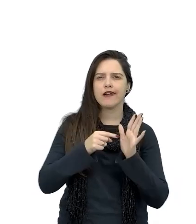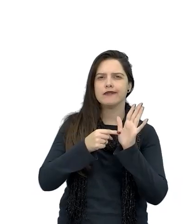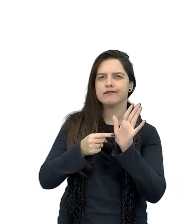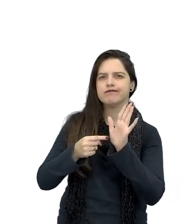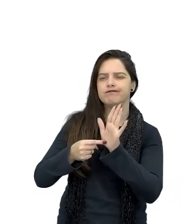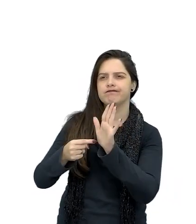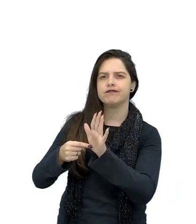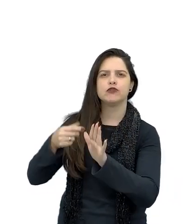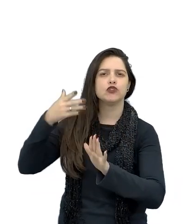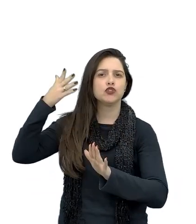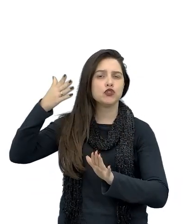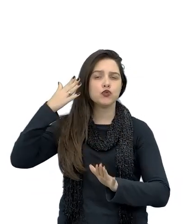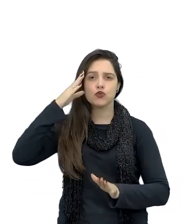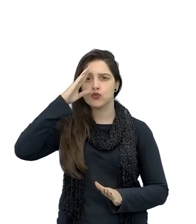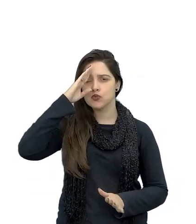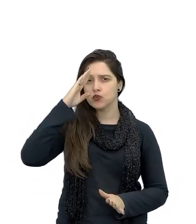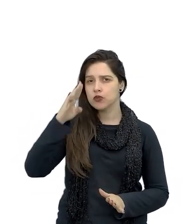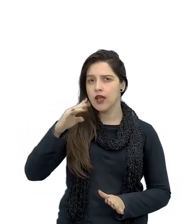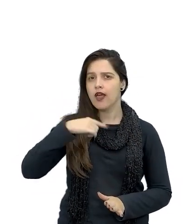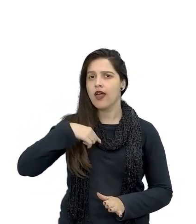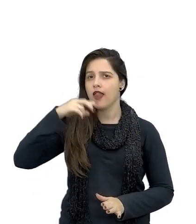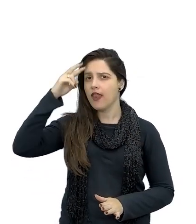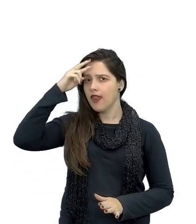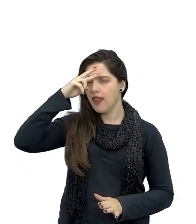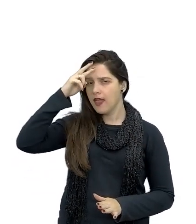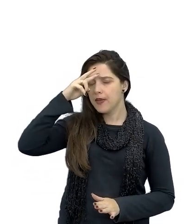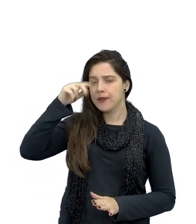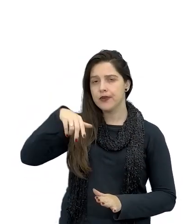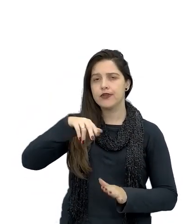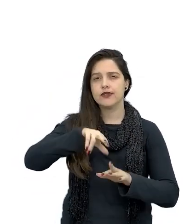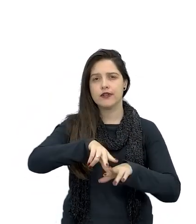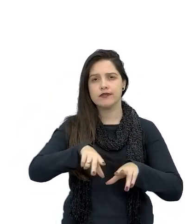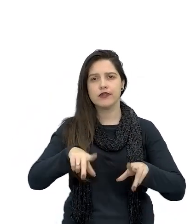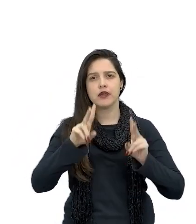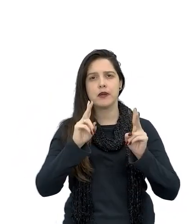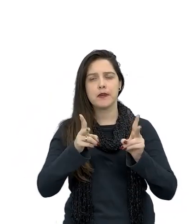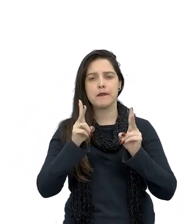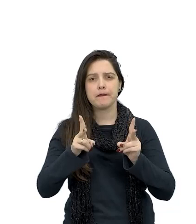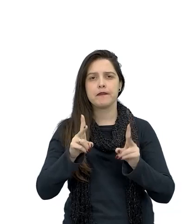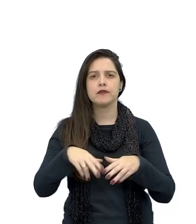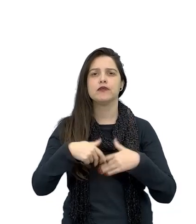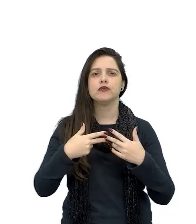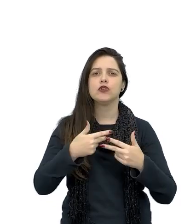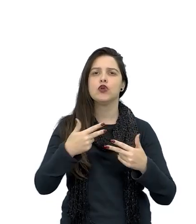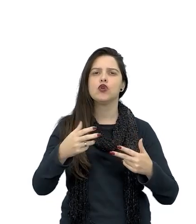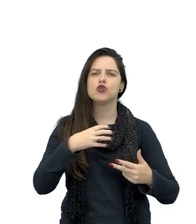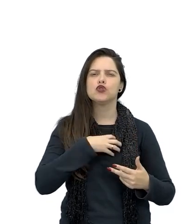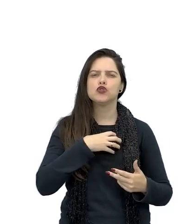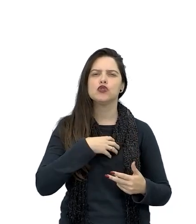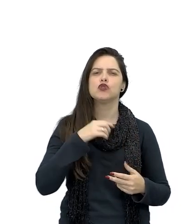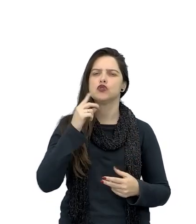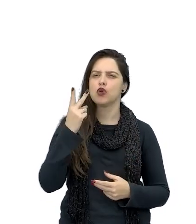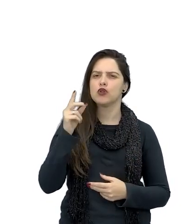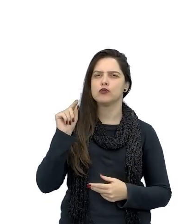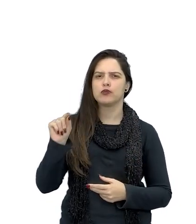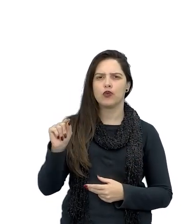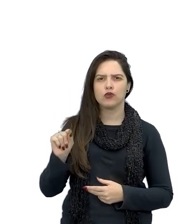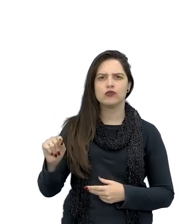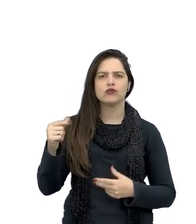representarão o discurso direto. Lembrando que nessa lenda Maria Pamonha, o autor utilizou 2 pontos e